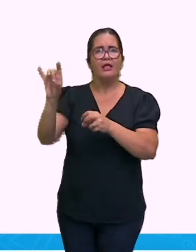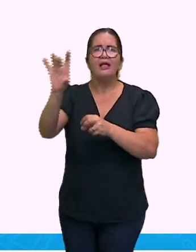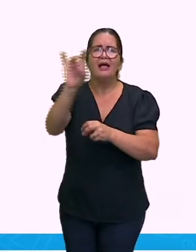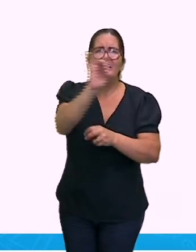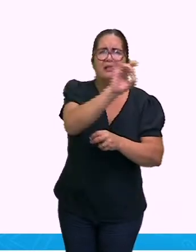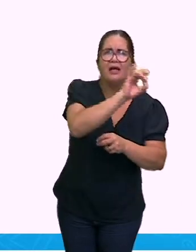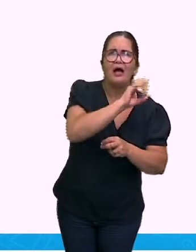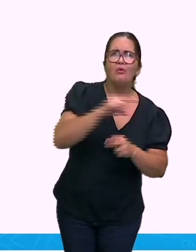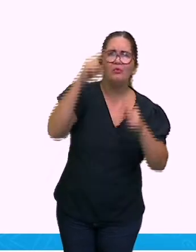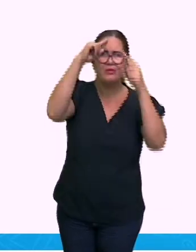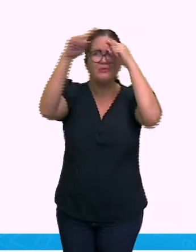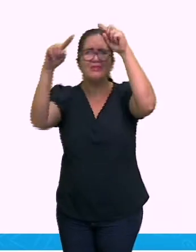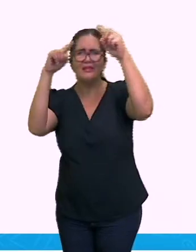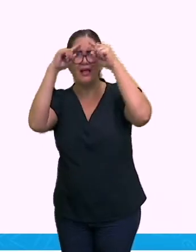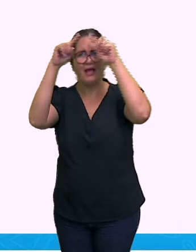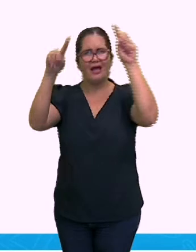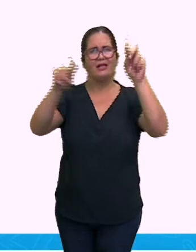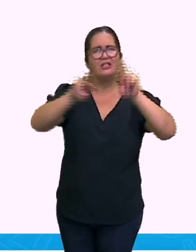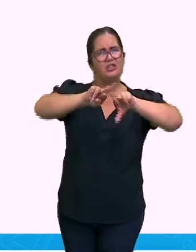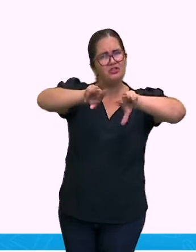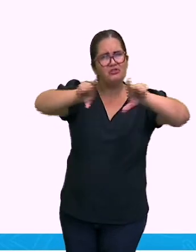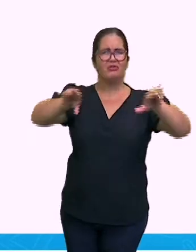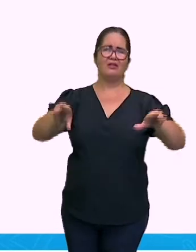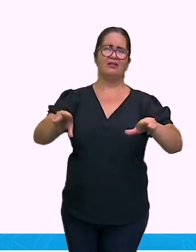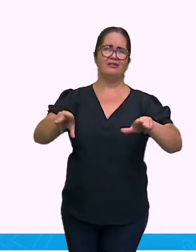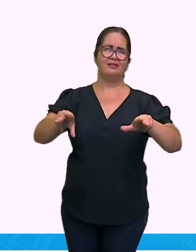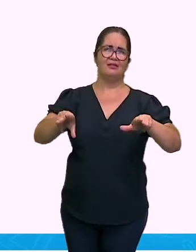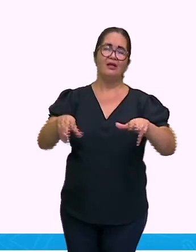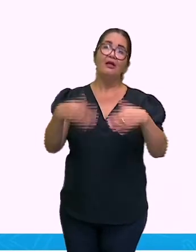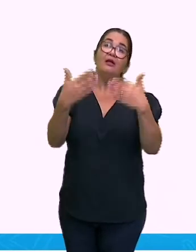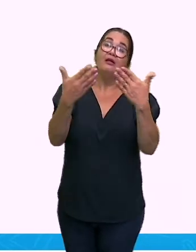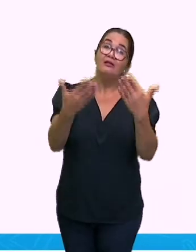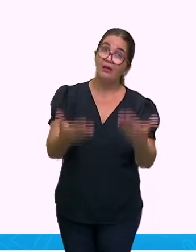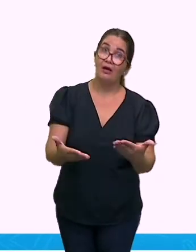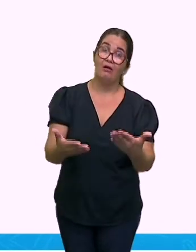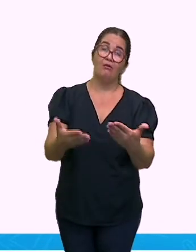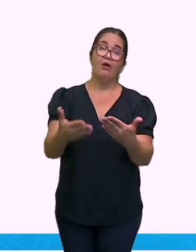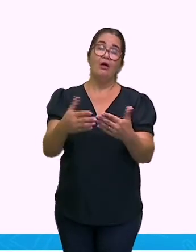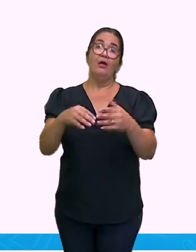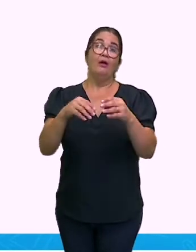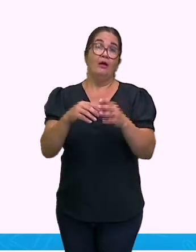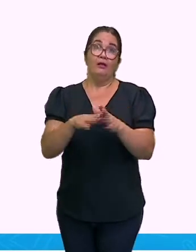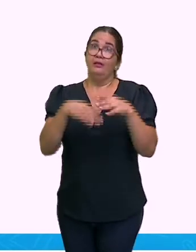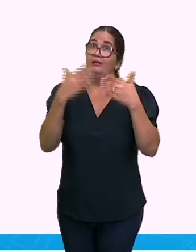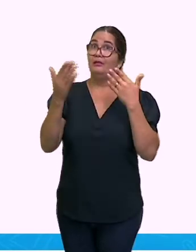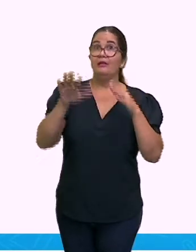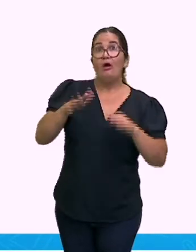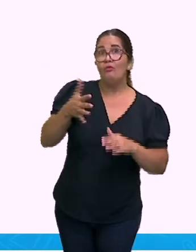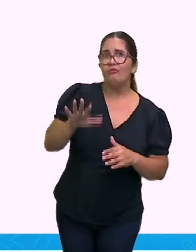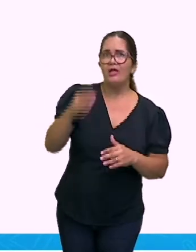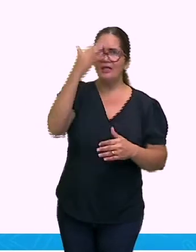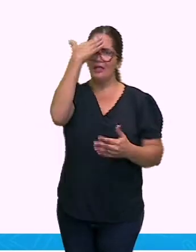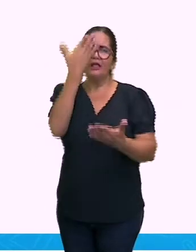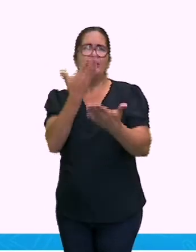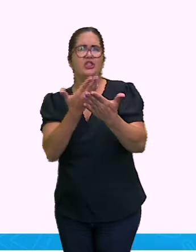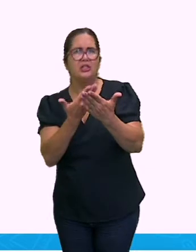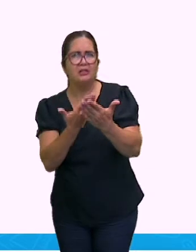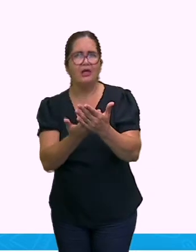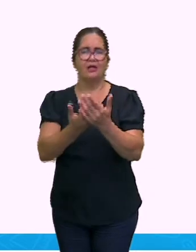de pensamento diferente? Por isso que eu falei com vocês. Mesmo acreditando no absolutismo, elas têm